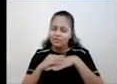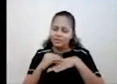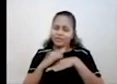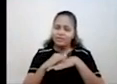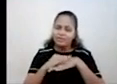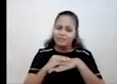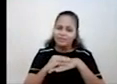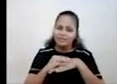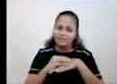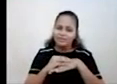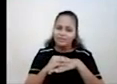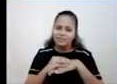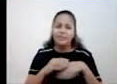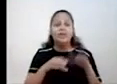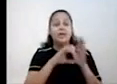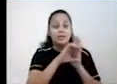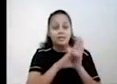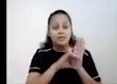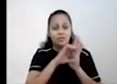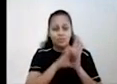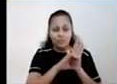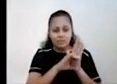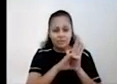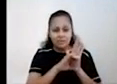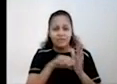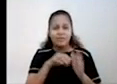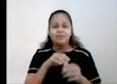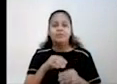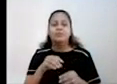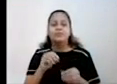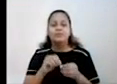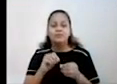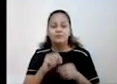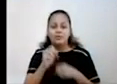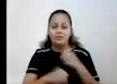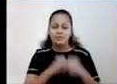O conceito dos ninhos foi criado por Hélio Oiticica em